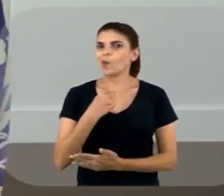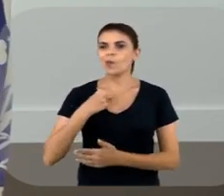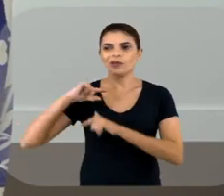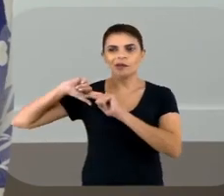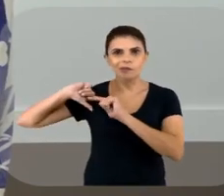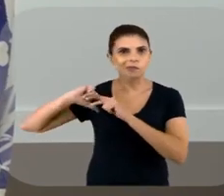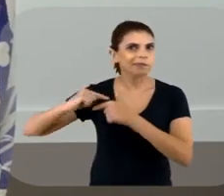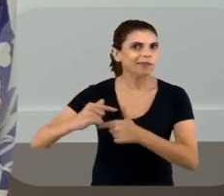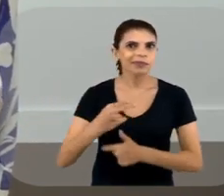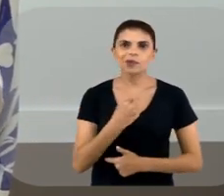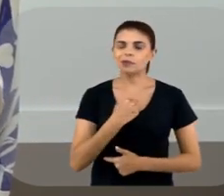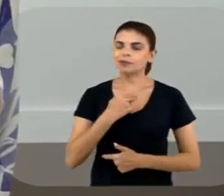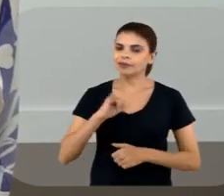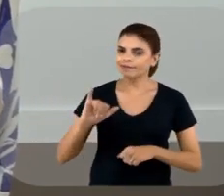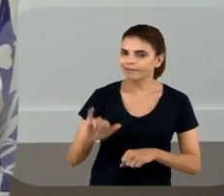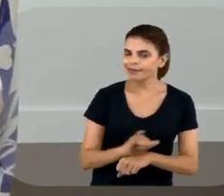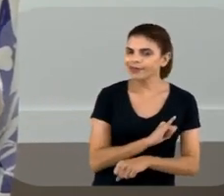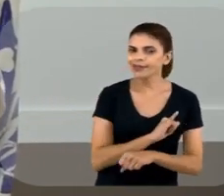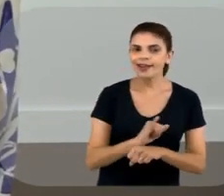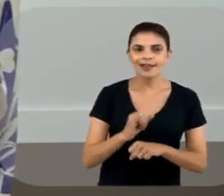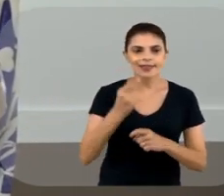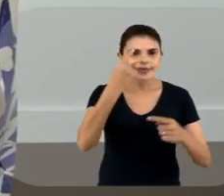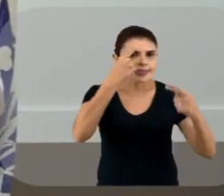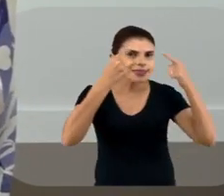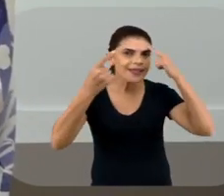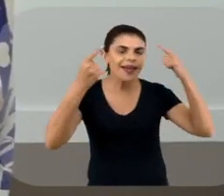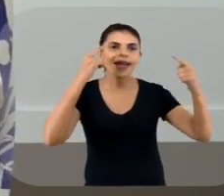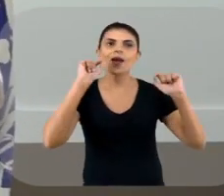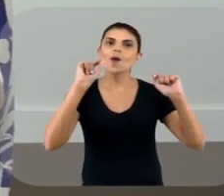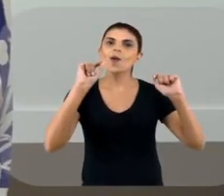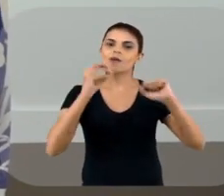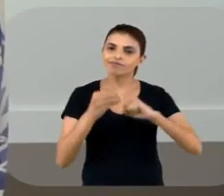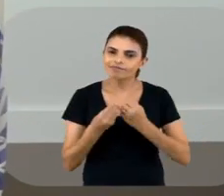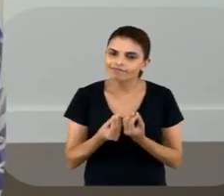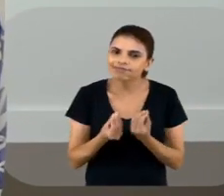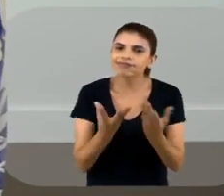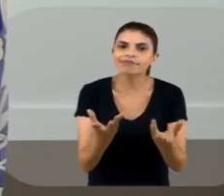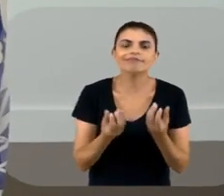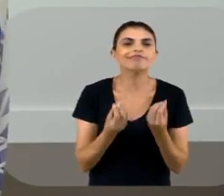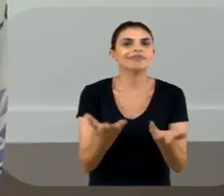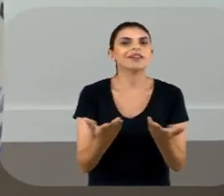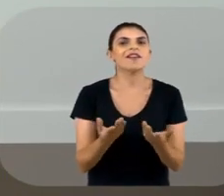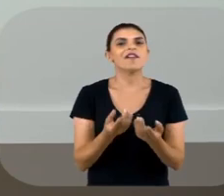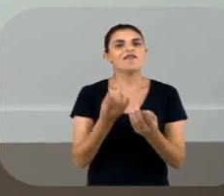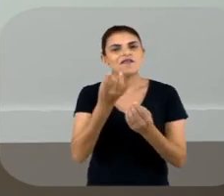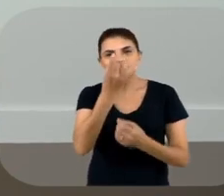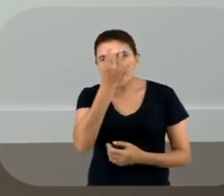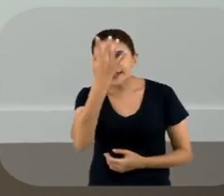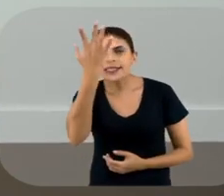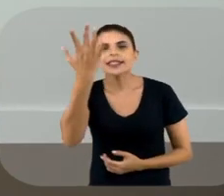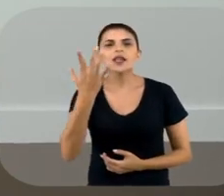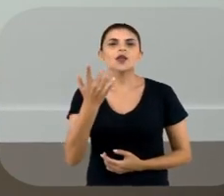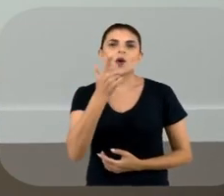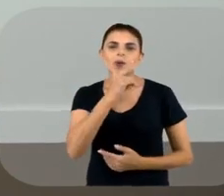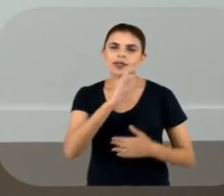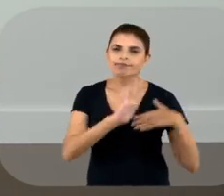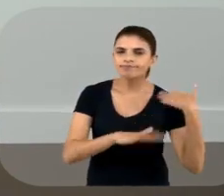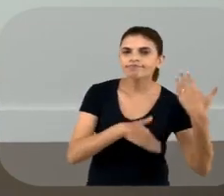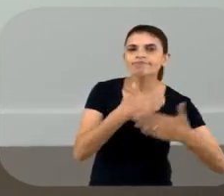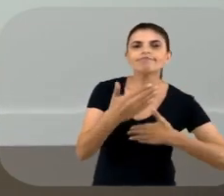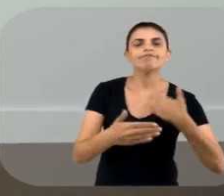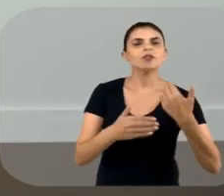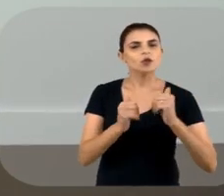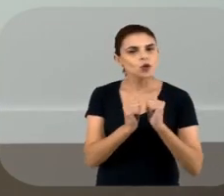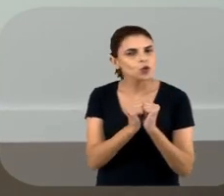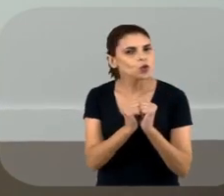e pensar em sendo um facilitador, né, um mediador, é alguém que vai construir o